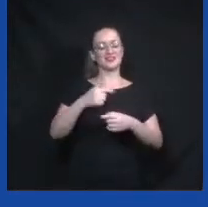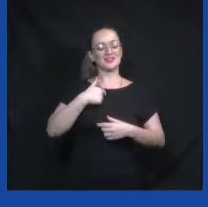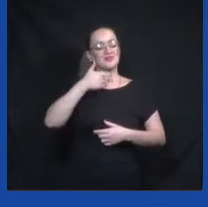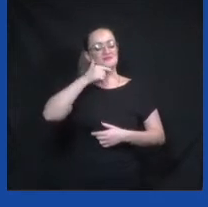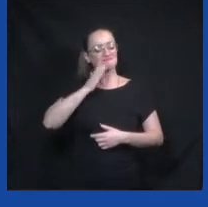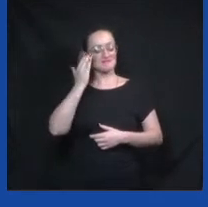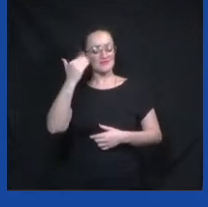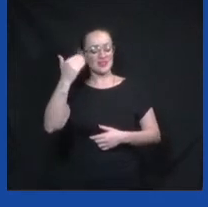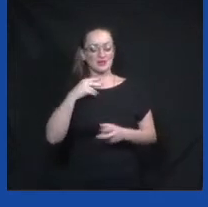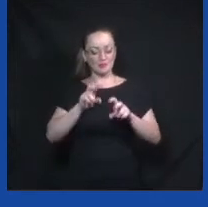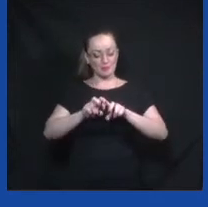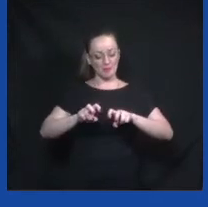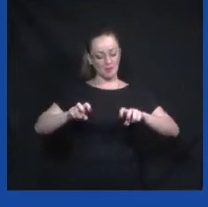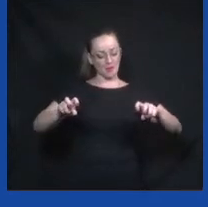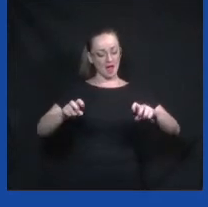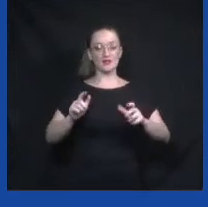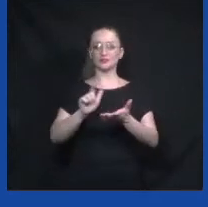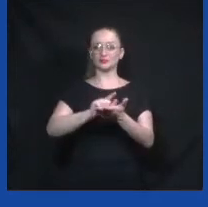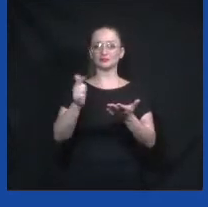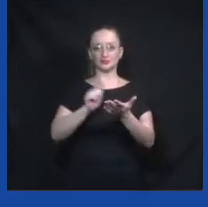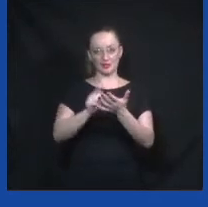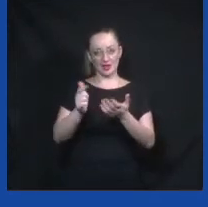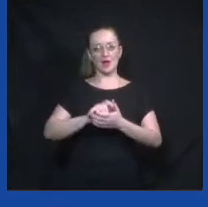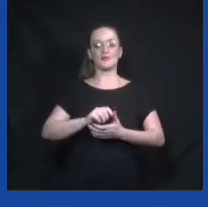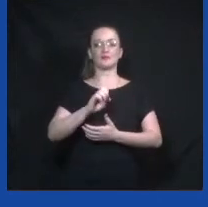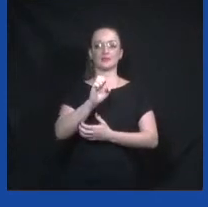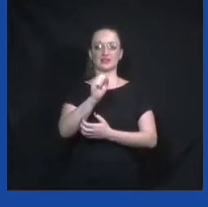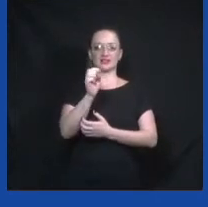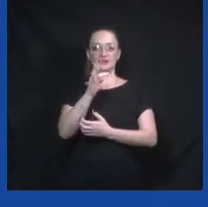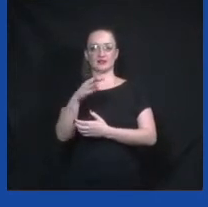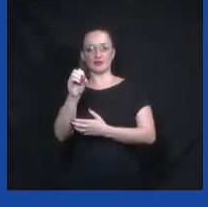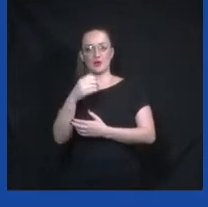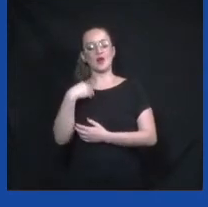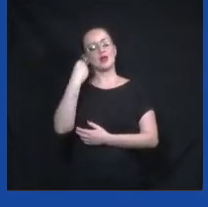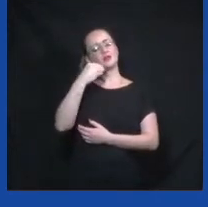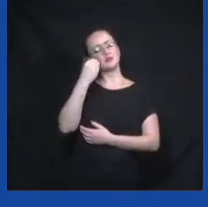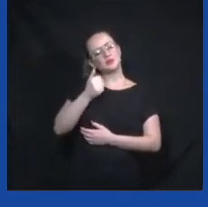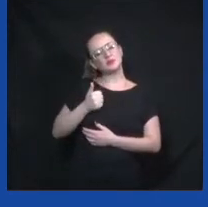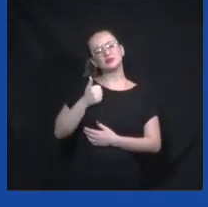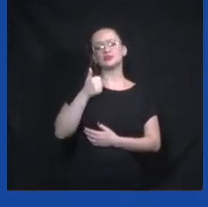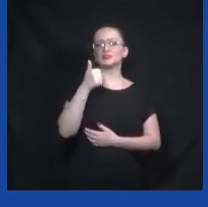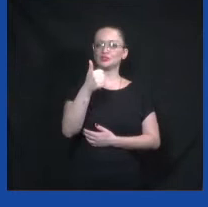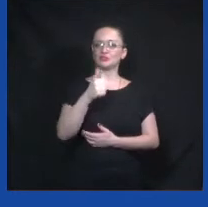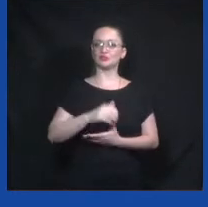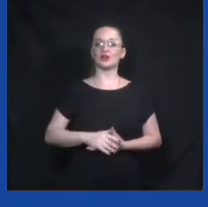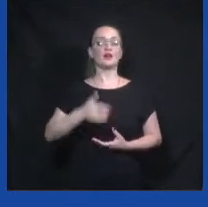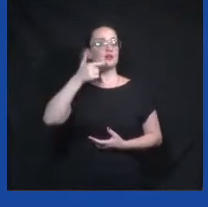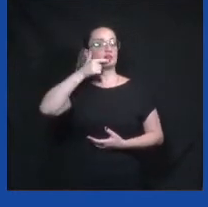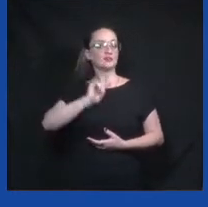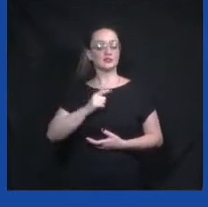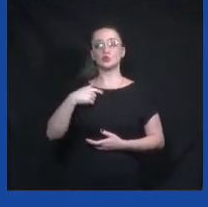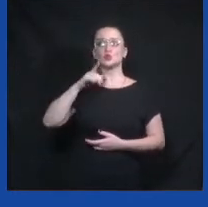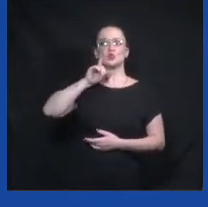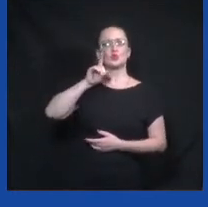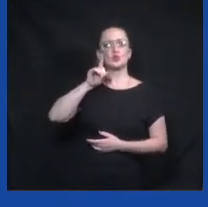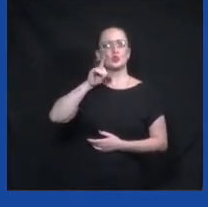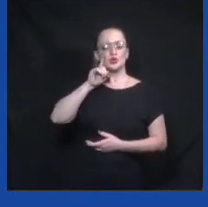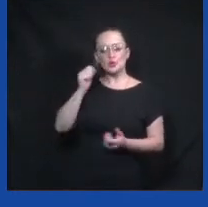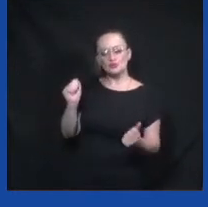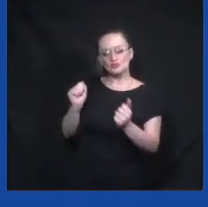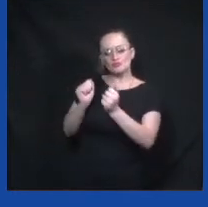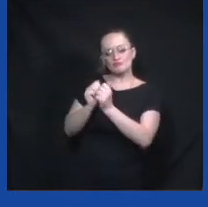de dividir bancada de jornal no Estadão. Foi uma experiência muito positiva poder ter diariamente, né, um